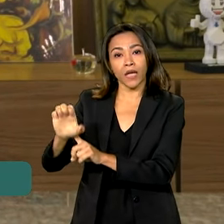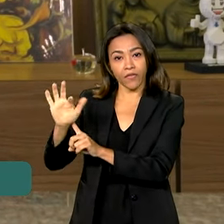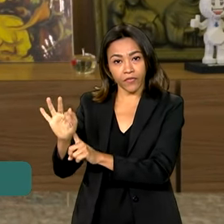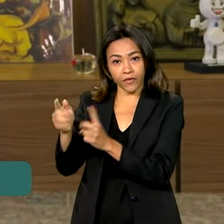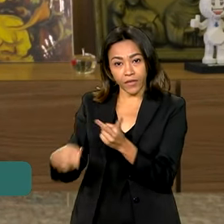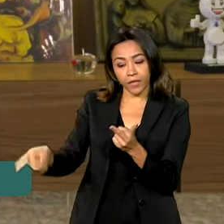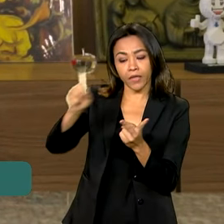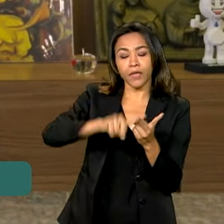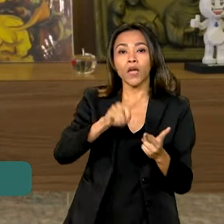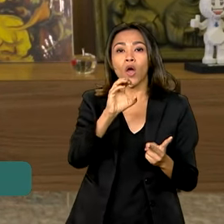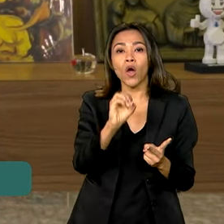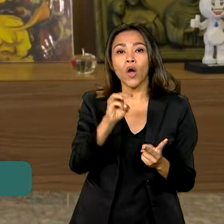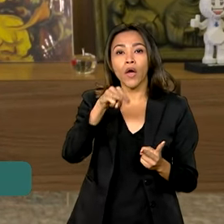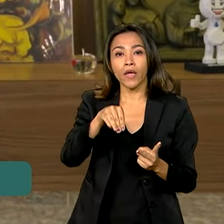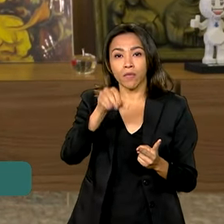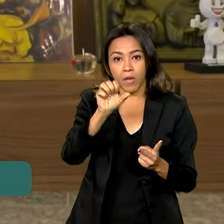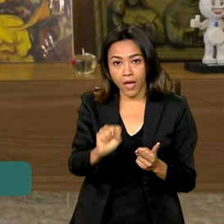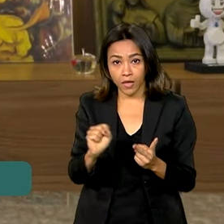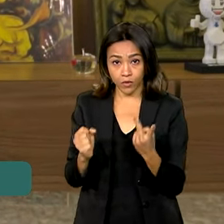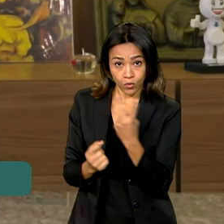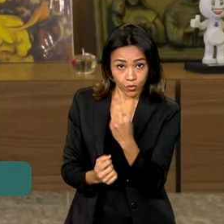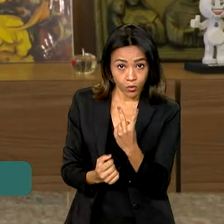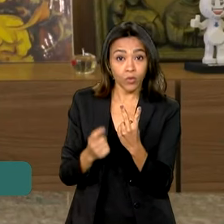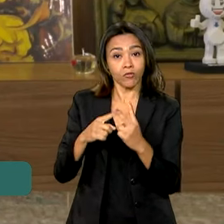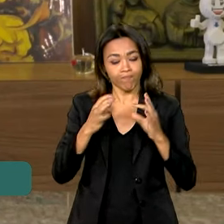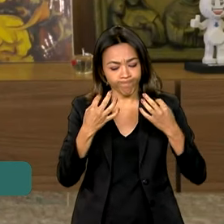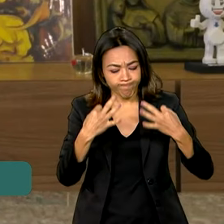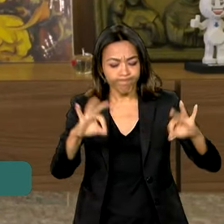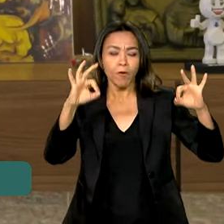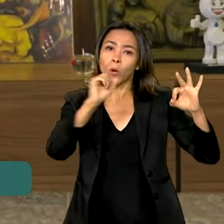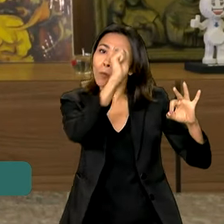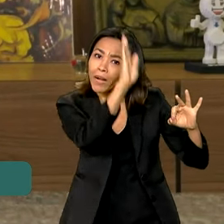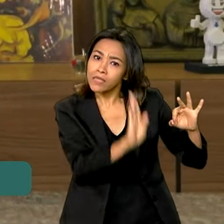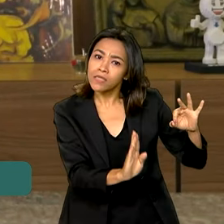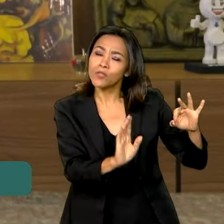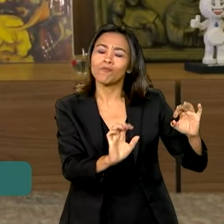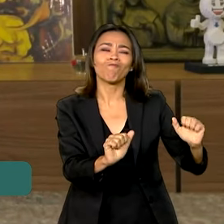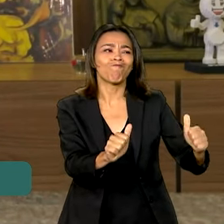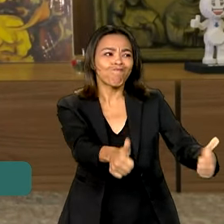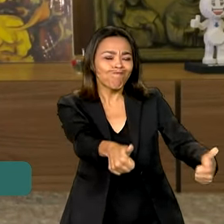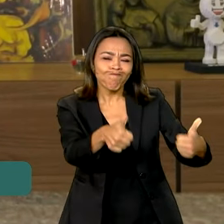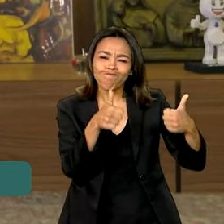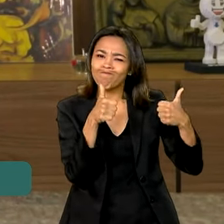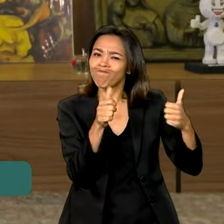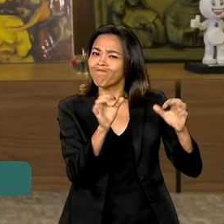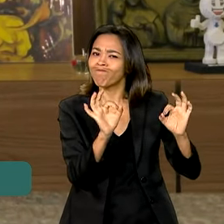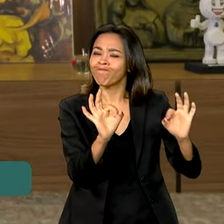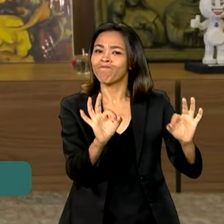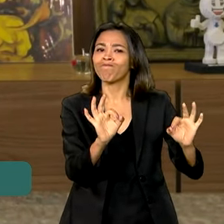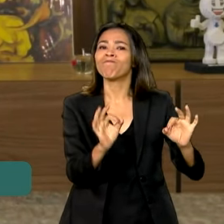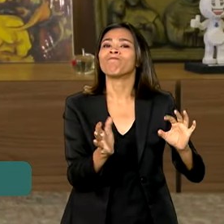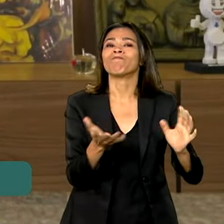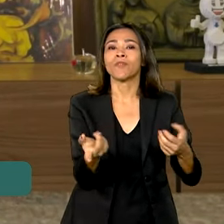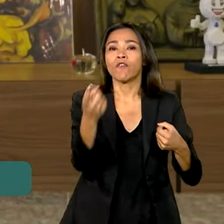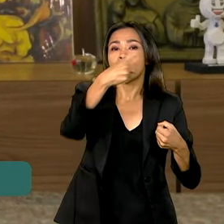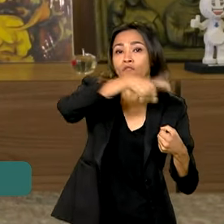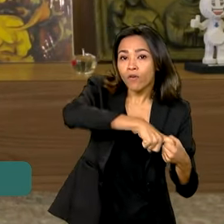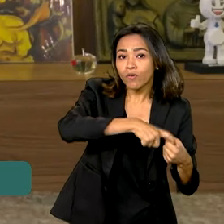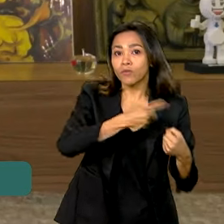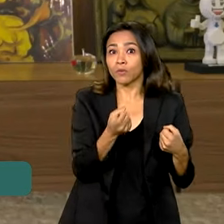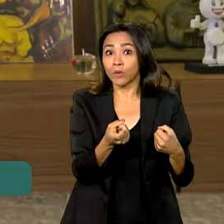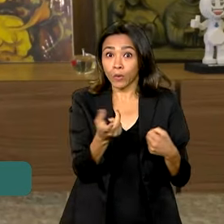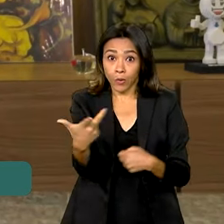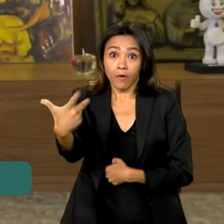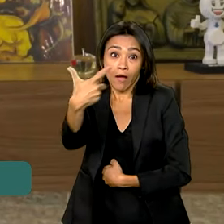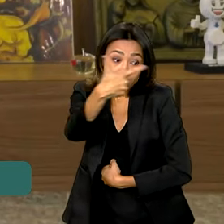da Saúde confirmamos que o Brasil se destacou com a retomada das